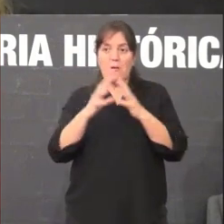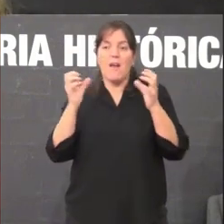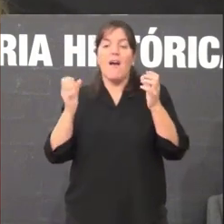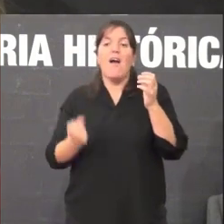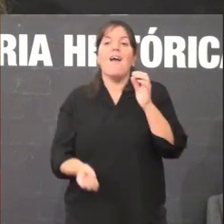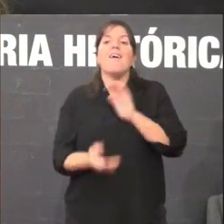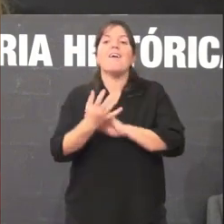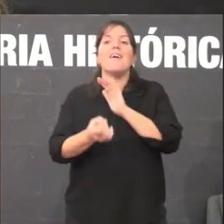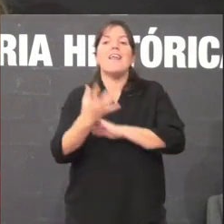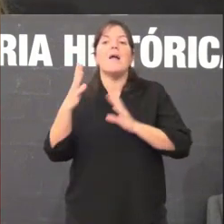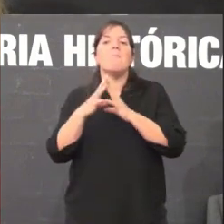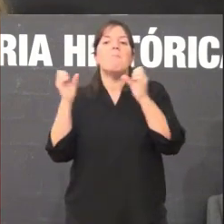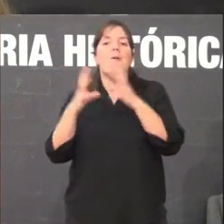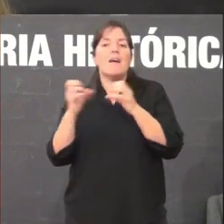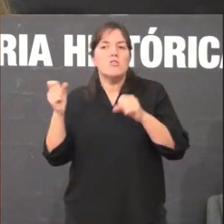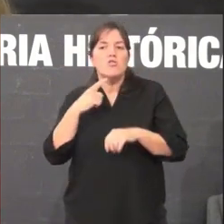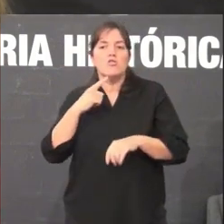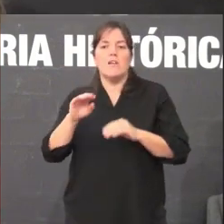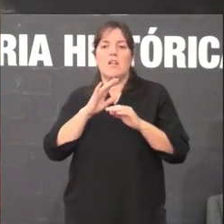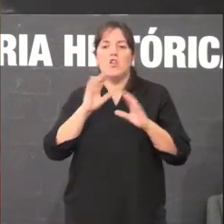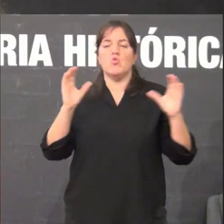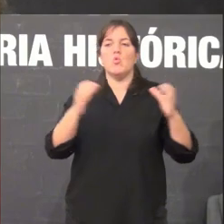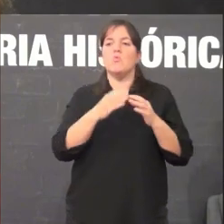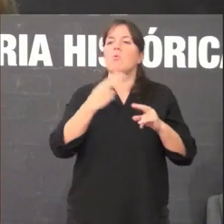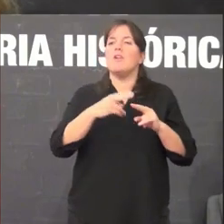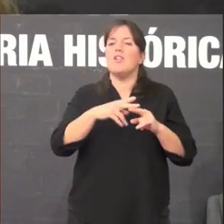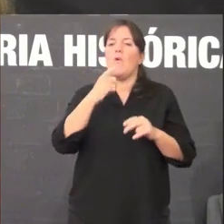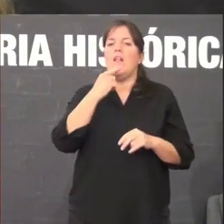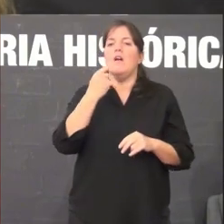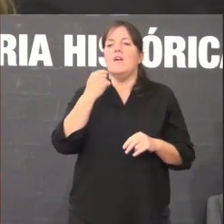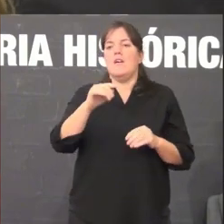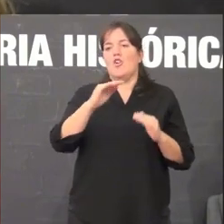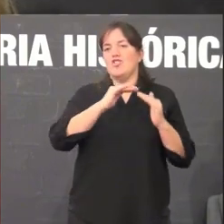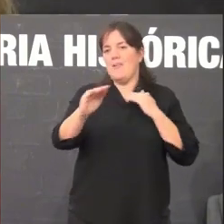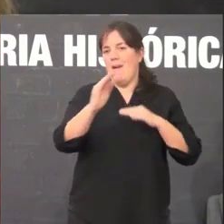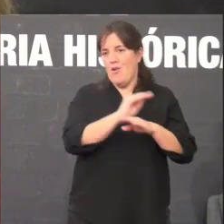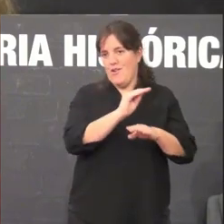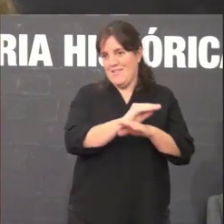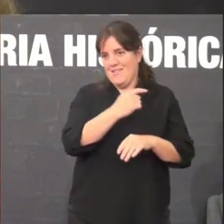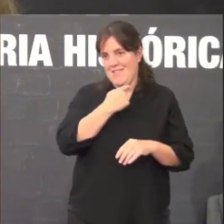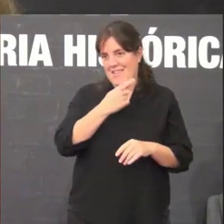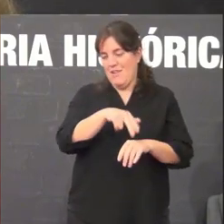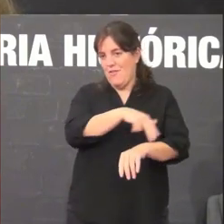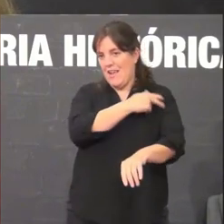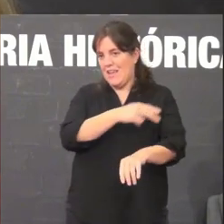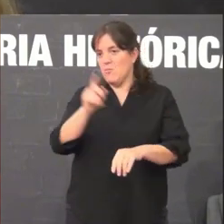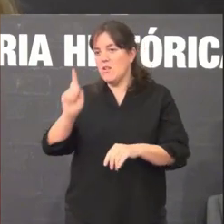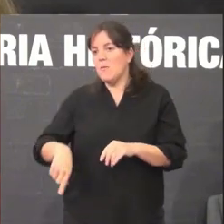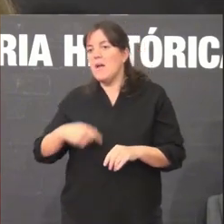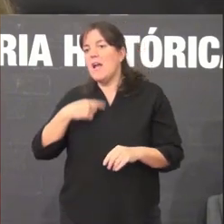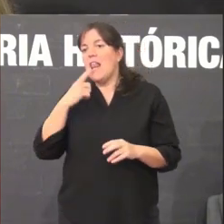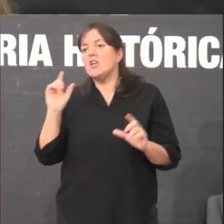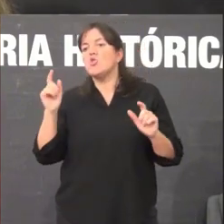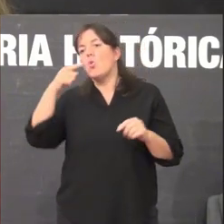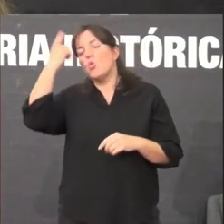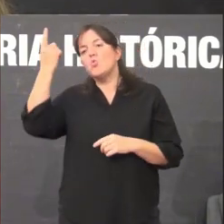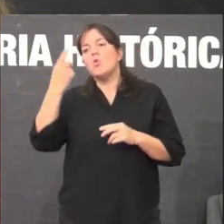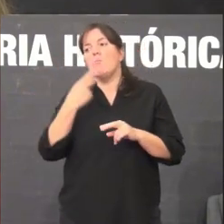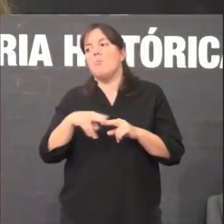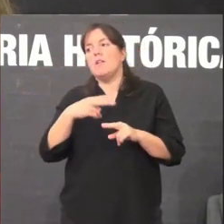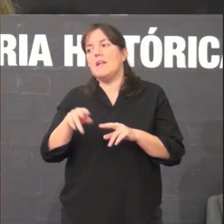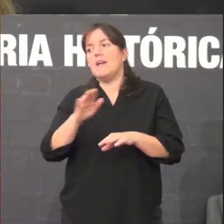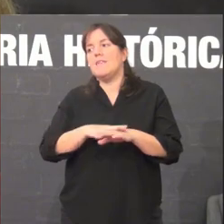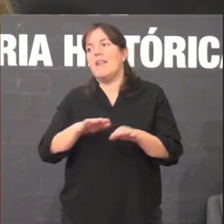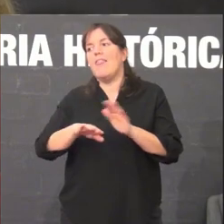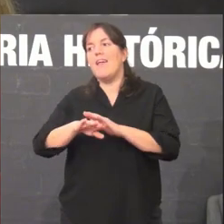mais conservadores do franquismo, e, por outro lado, para as culturas políticas de direita, a adesão a este discurso